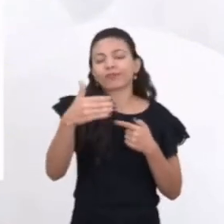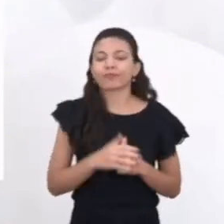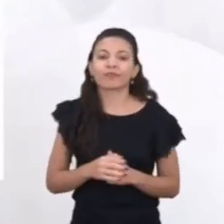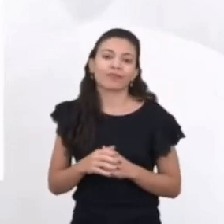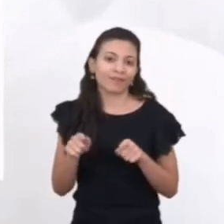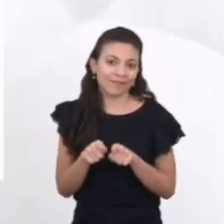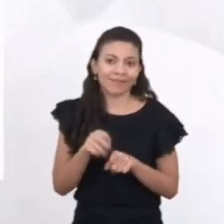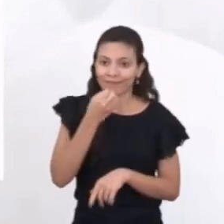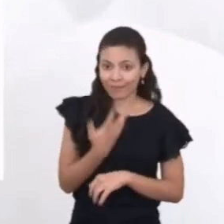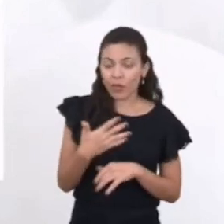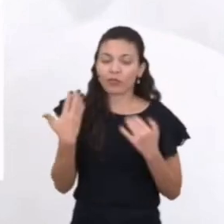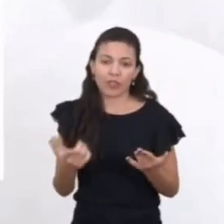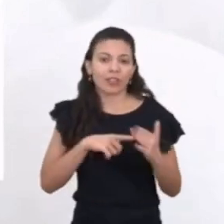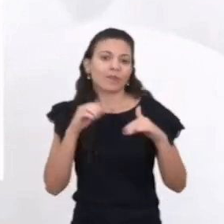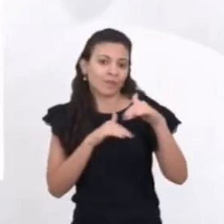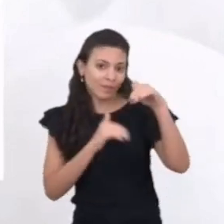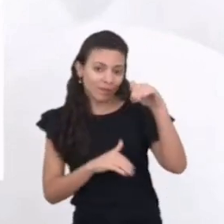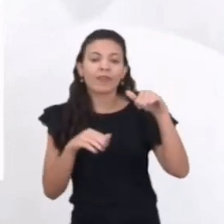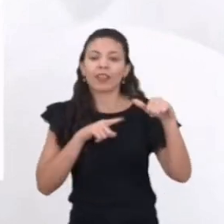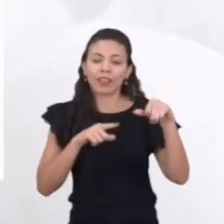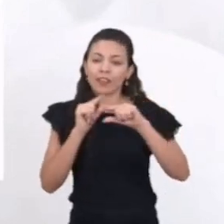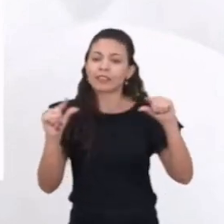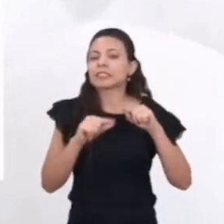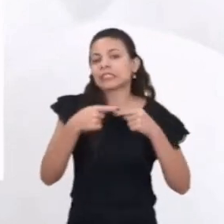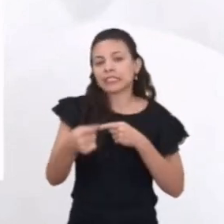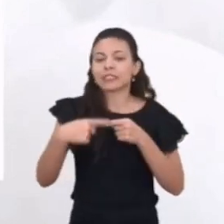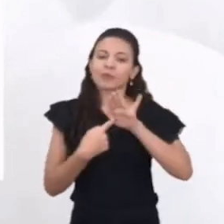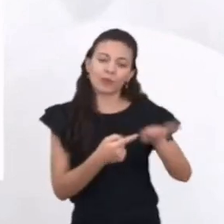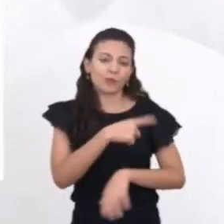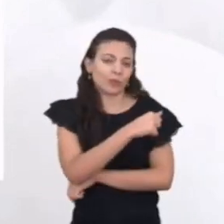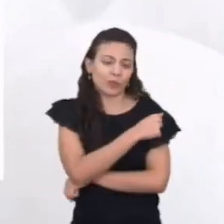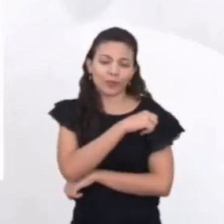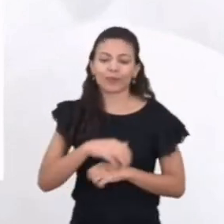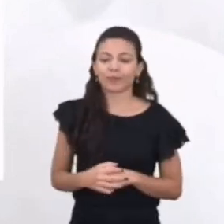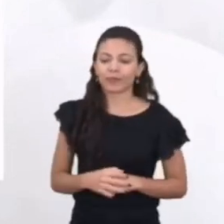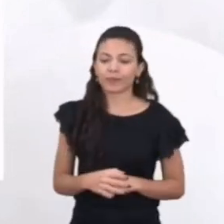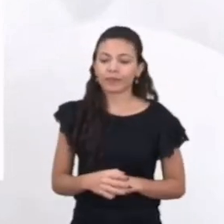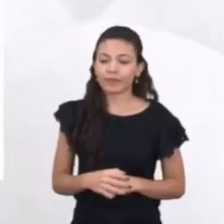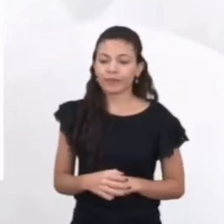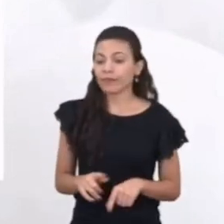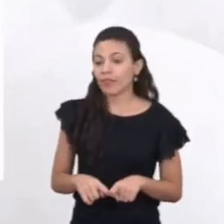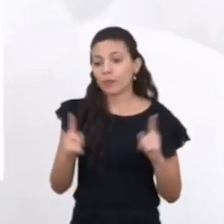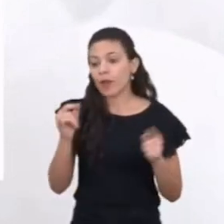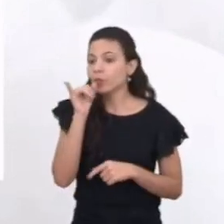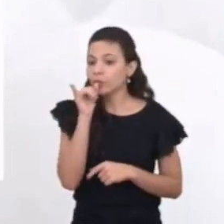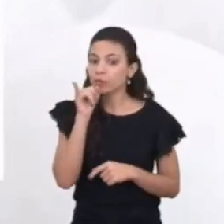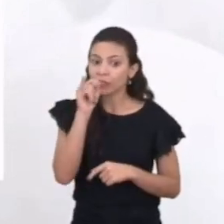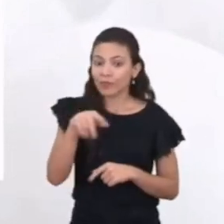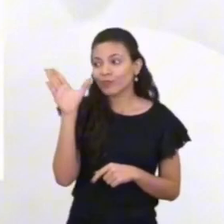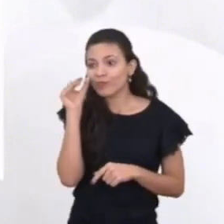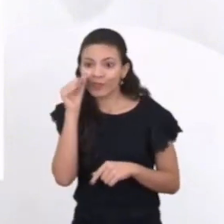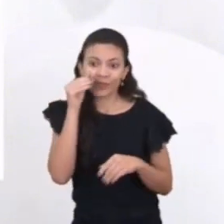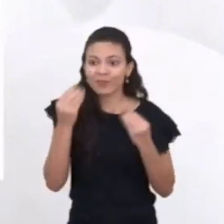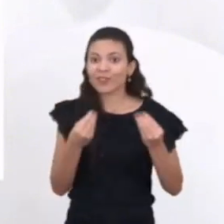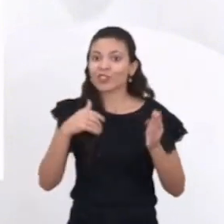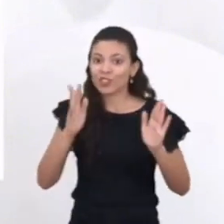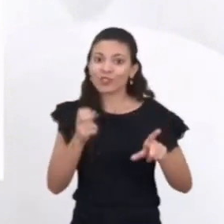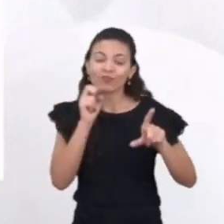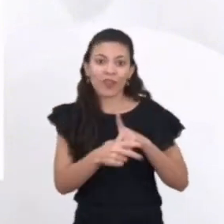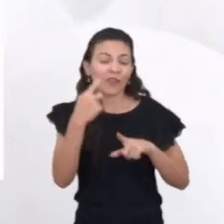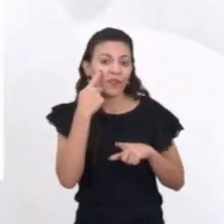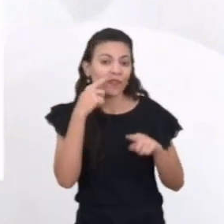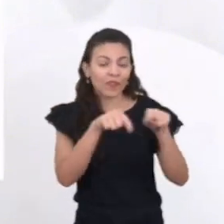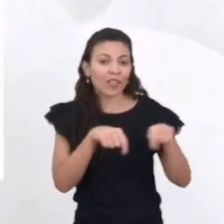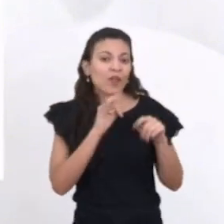semanas, tá bom? Então, isso fica agrupado e fica disponível pro estudante por semana. Mas agora, gente, se você tava curioso aí, falou, deixa eu já abrir a Sala do Futuro, ver como é que tá,